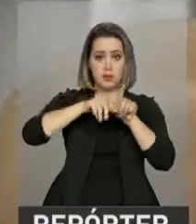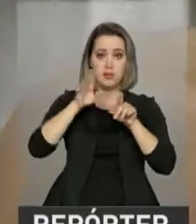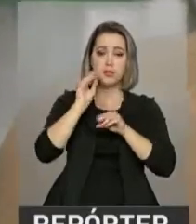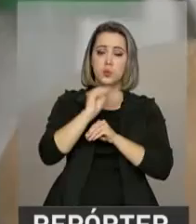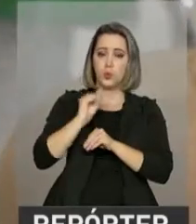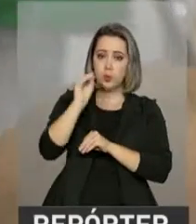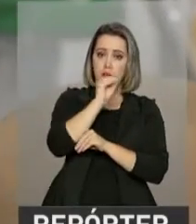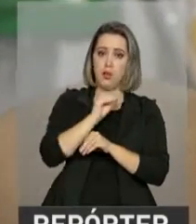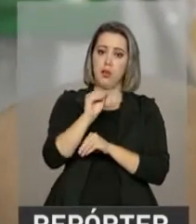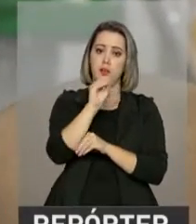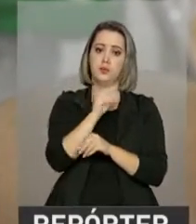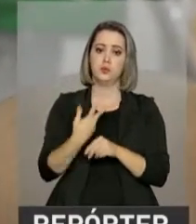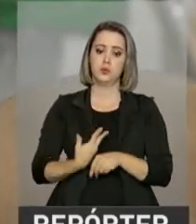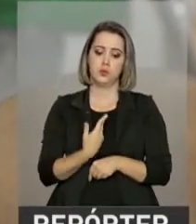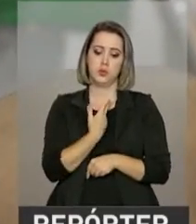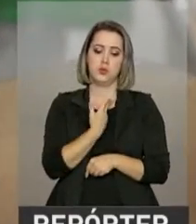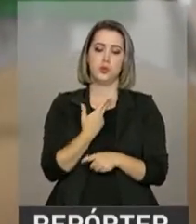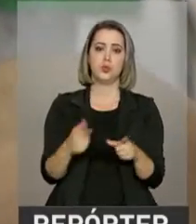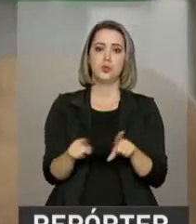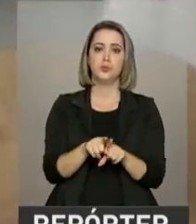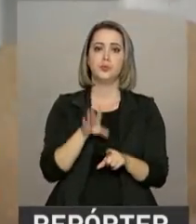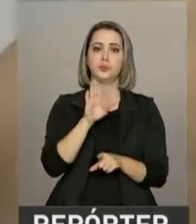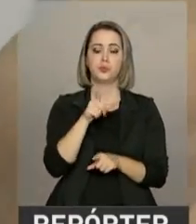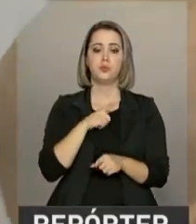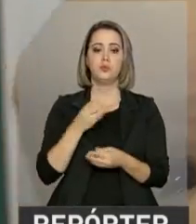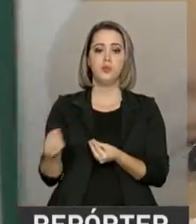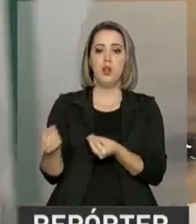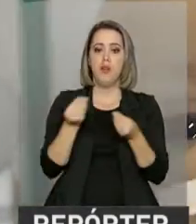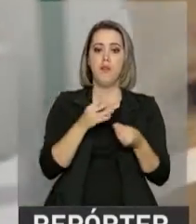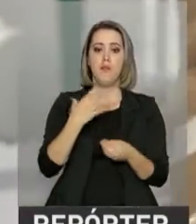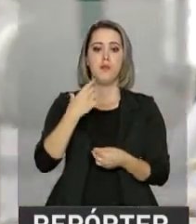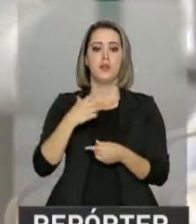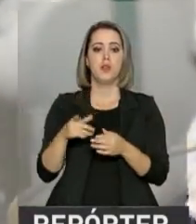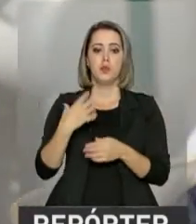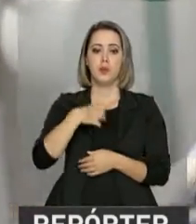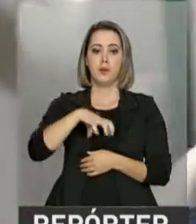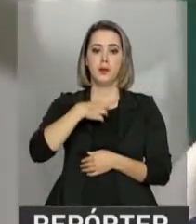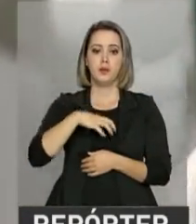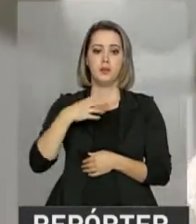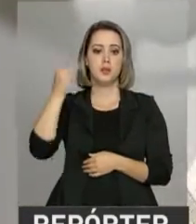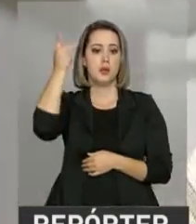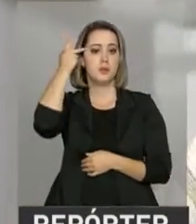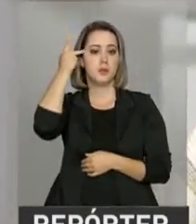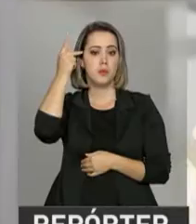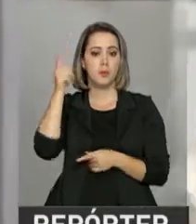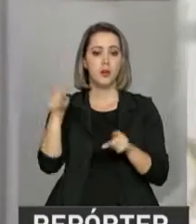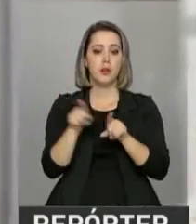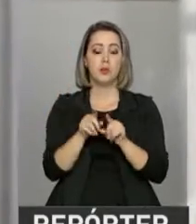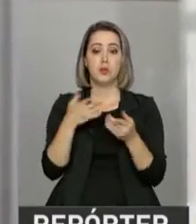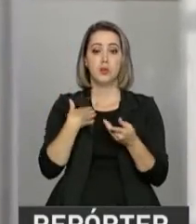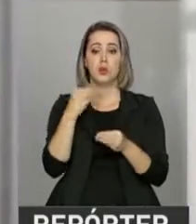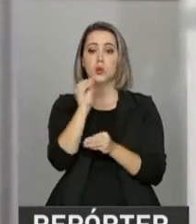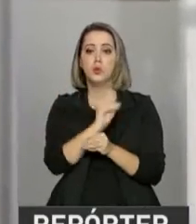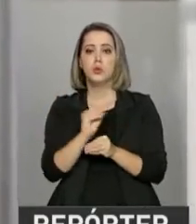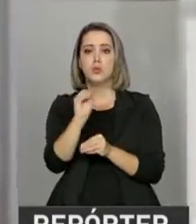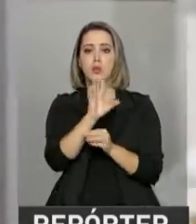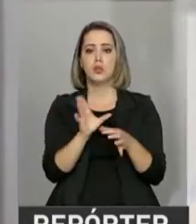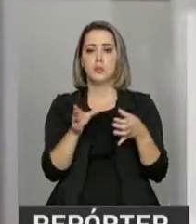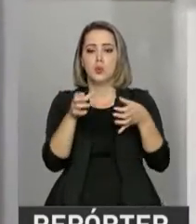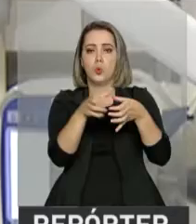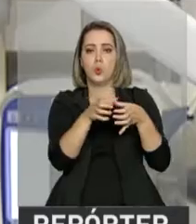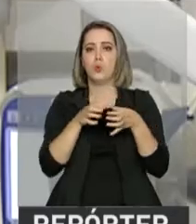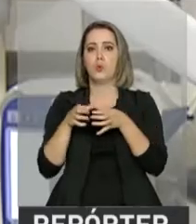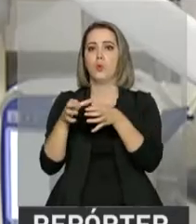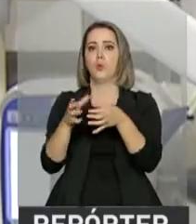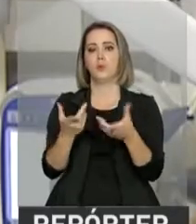cardiopatia. A família veio da Bahia para São Paulo em busca de tratamento no INCOR e é acompanhada pela equipe multidisciplinar do